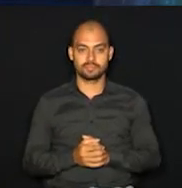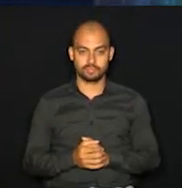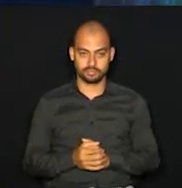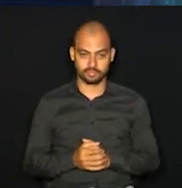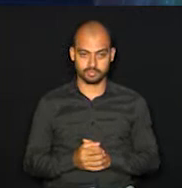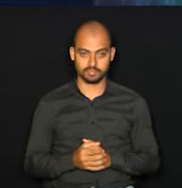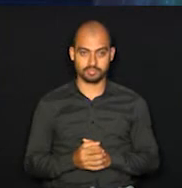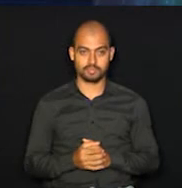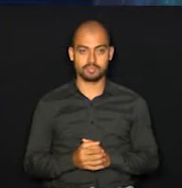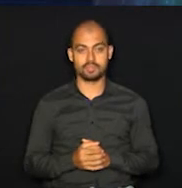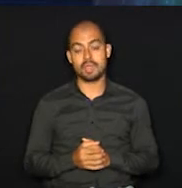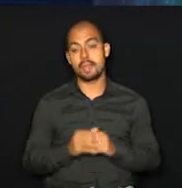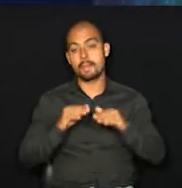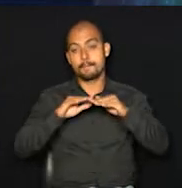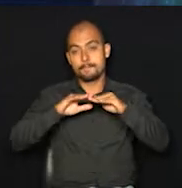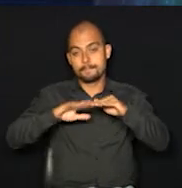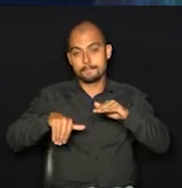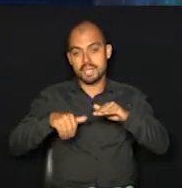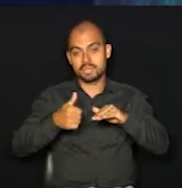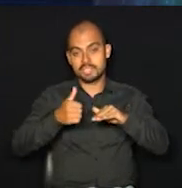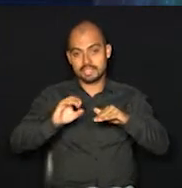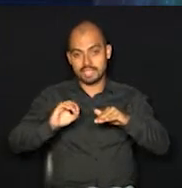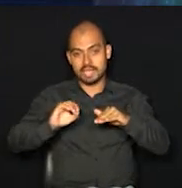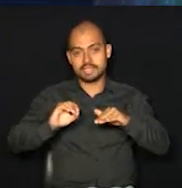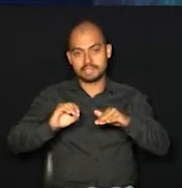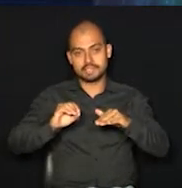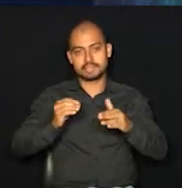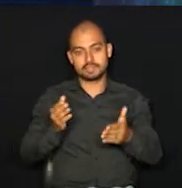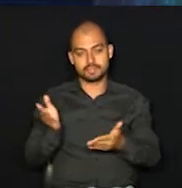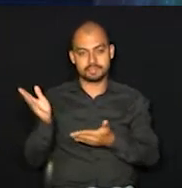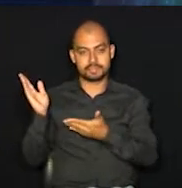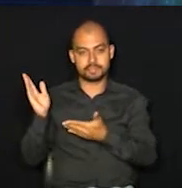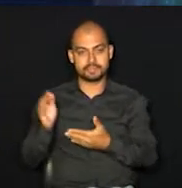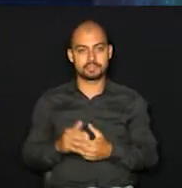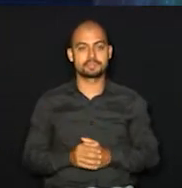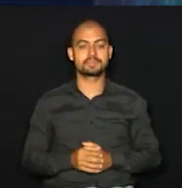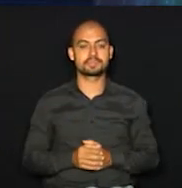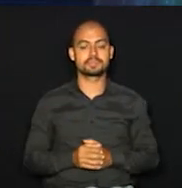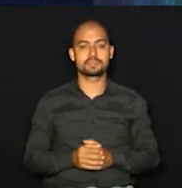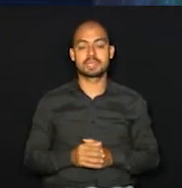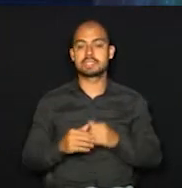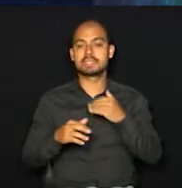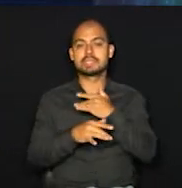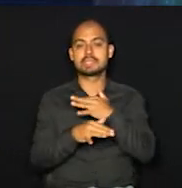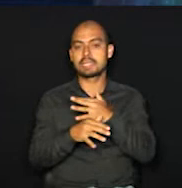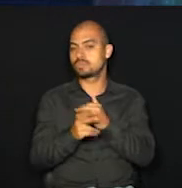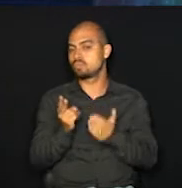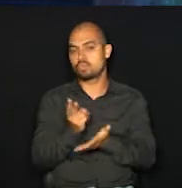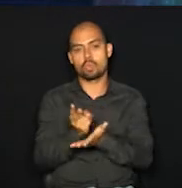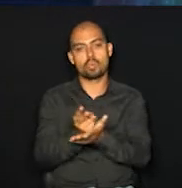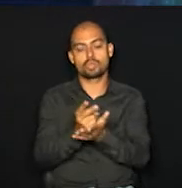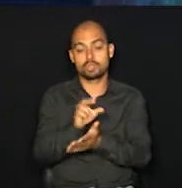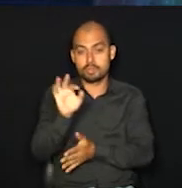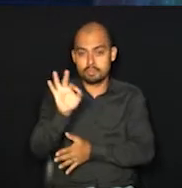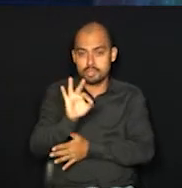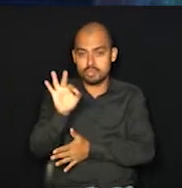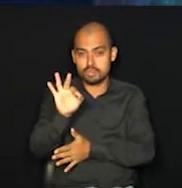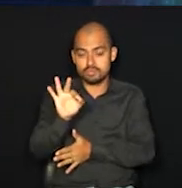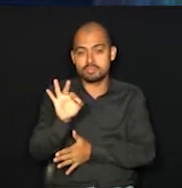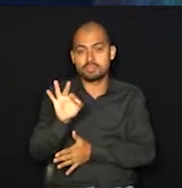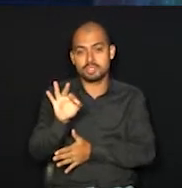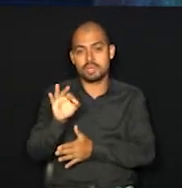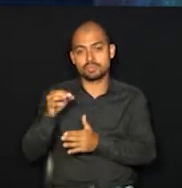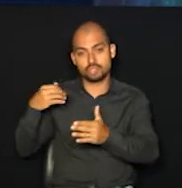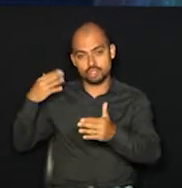e com menos de 10 mortes, Pedreira, Morungaba e Olambra, cidades que mantêm esse percentual aí